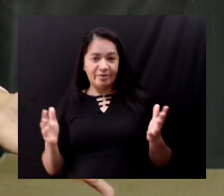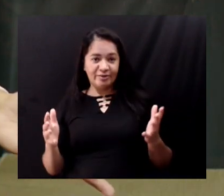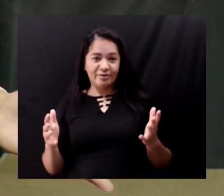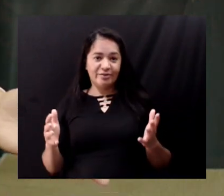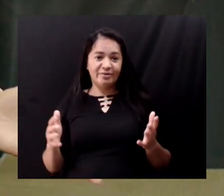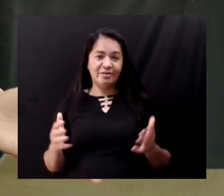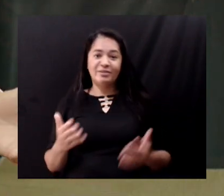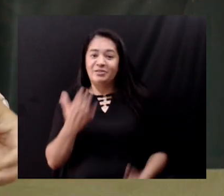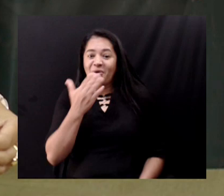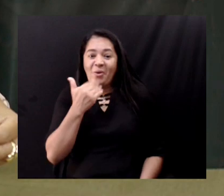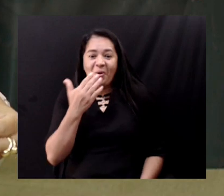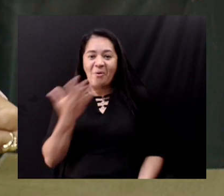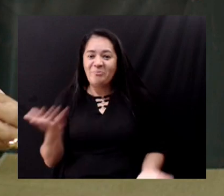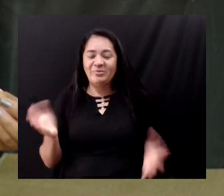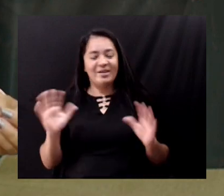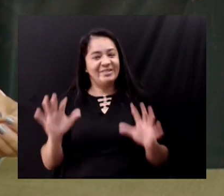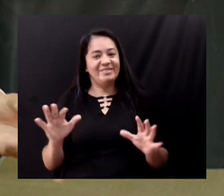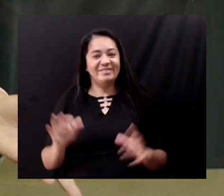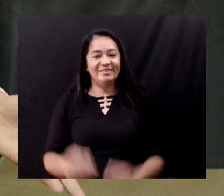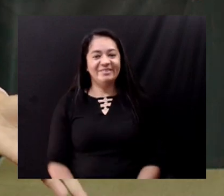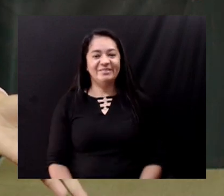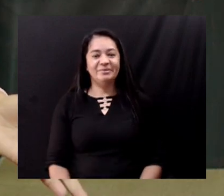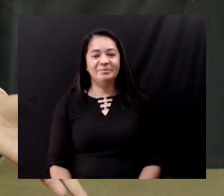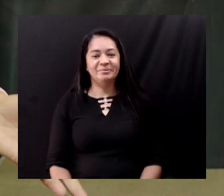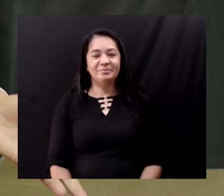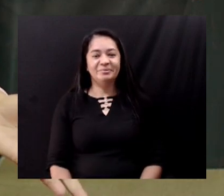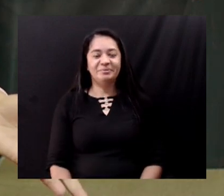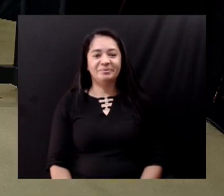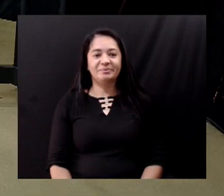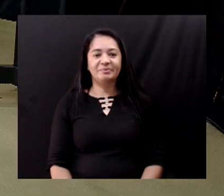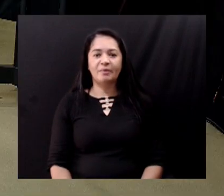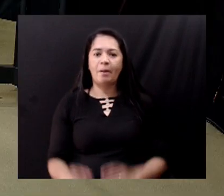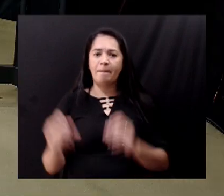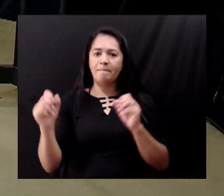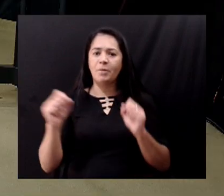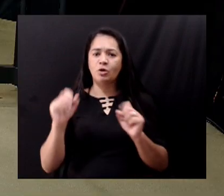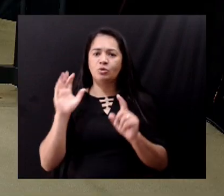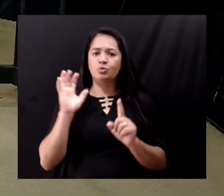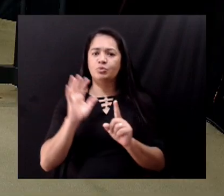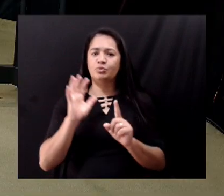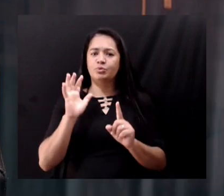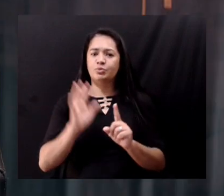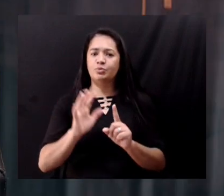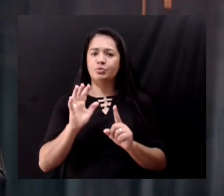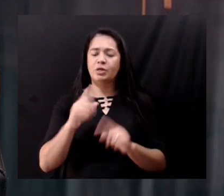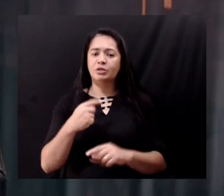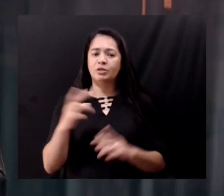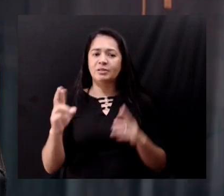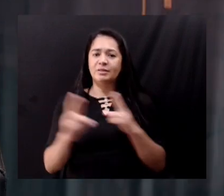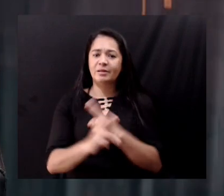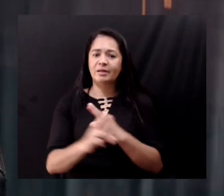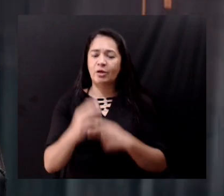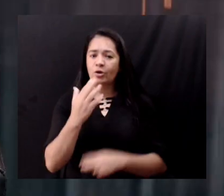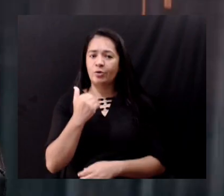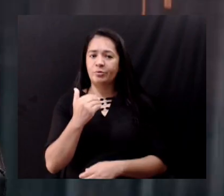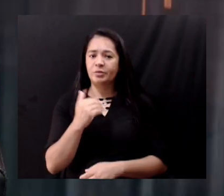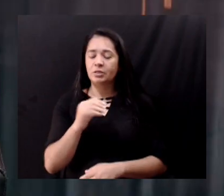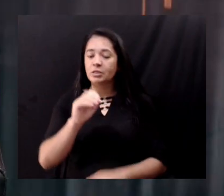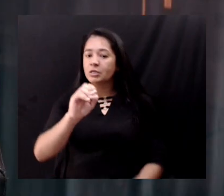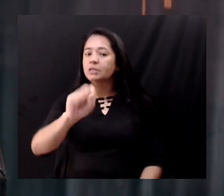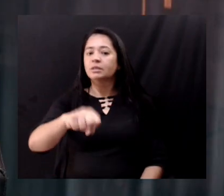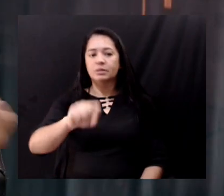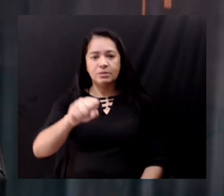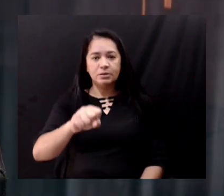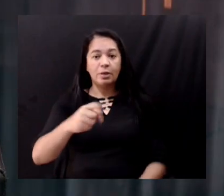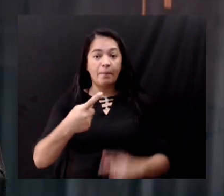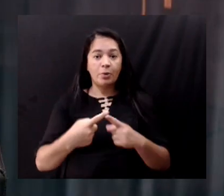É Exato. isso, né? E aí, isso influencia a nossa relação com a comida depois? Com certeza, porque esse consumo,